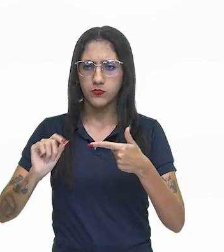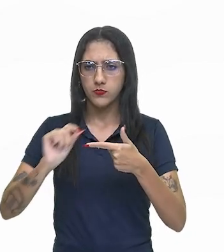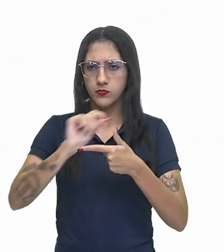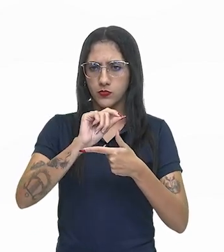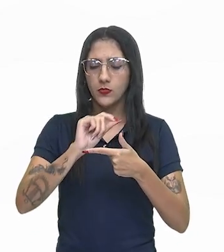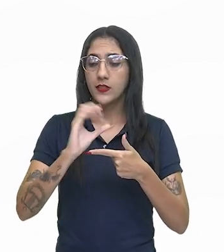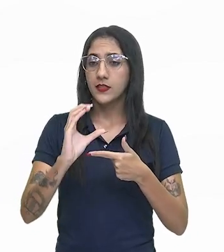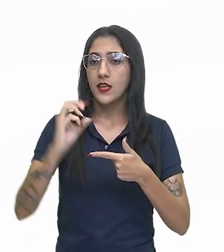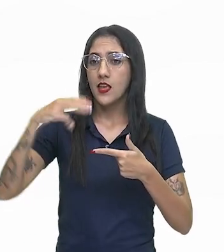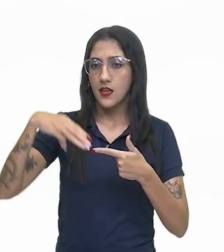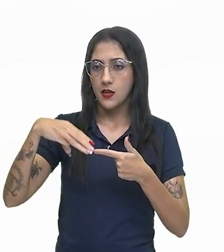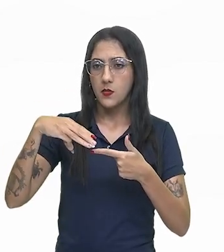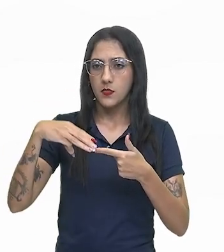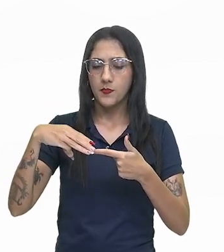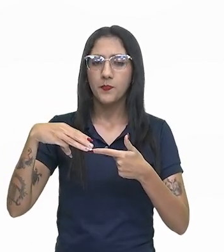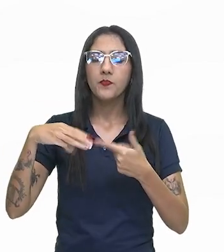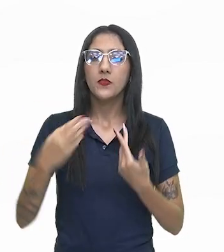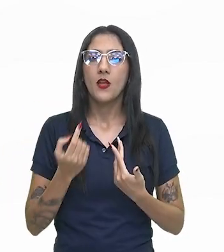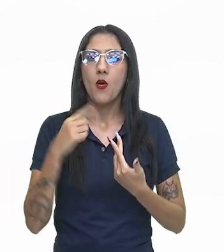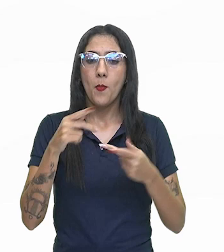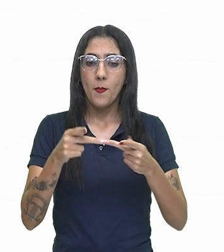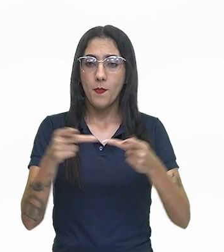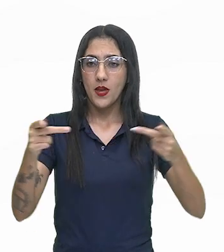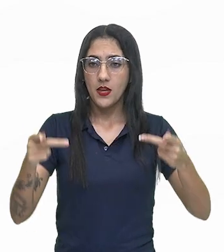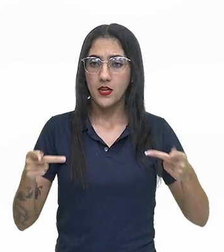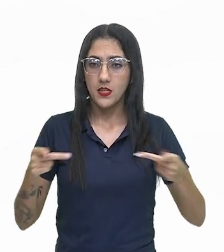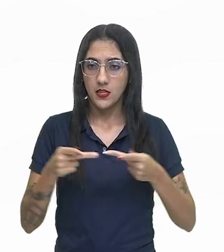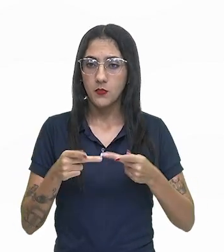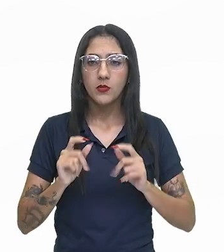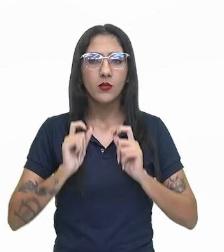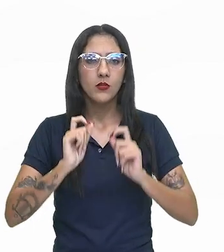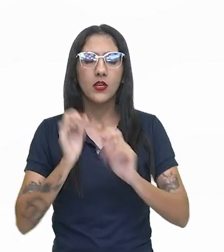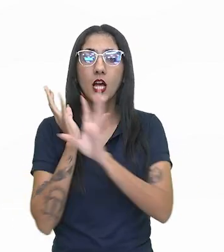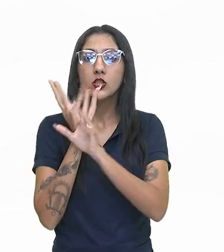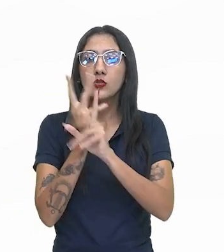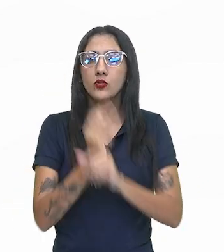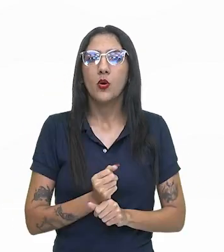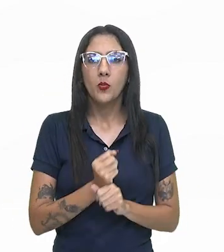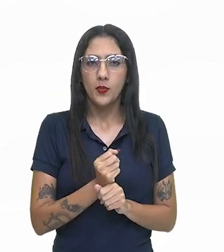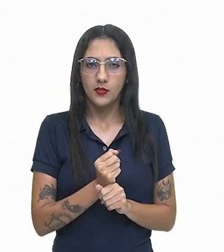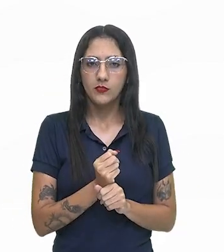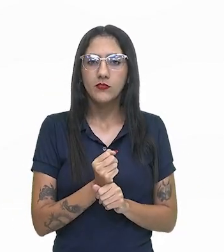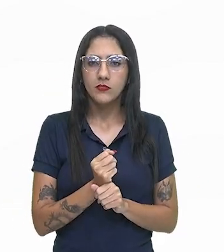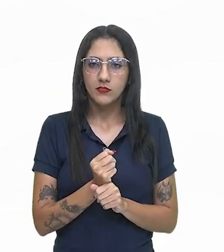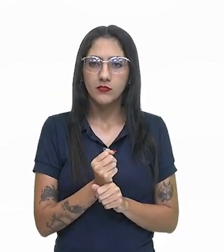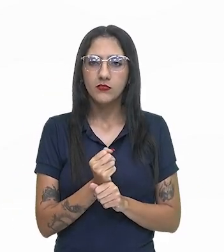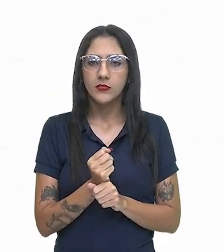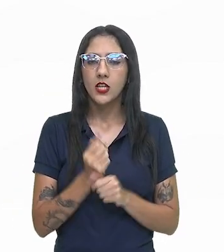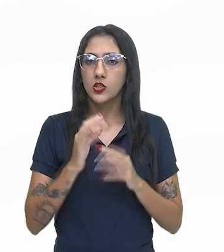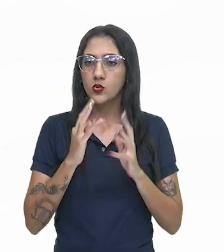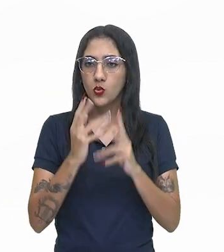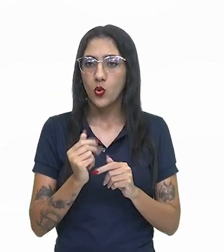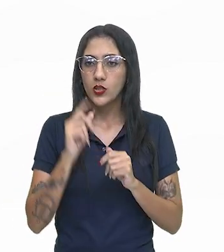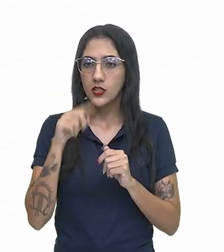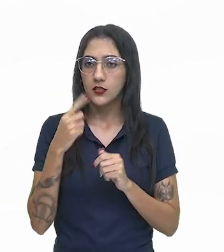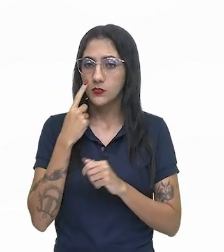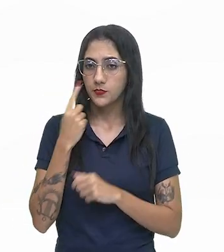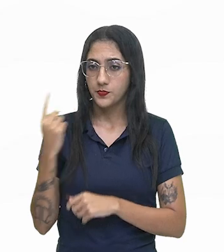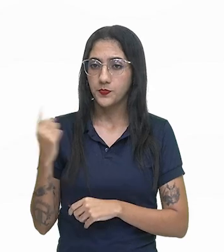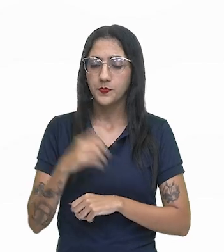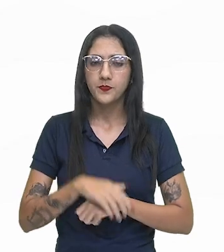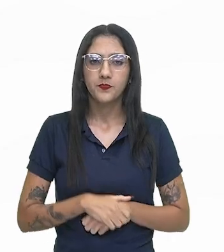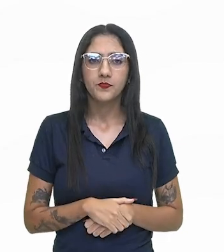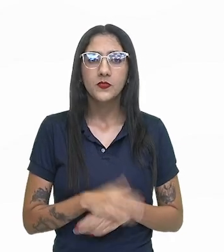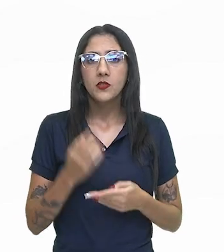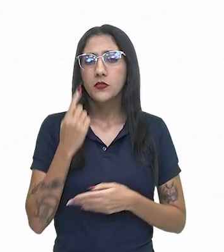né? Então o perímetro vai ser a soma de cada um dessas medidas que compõem o lado do polígono, tá? Então nós vamos